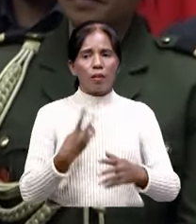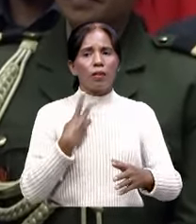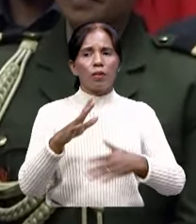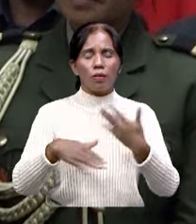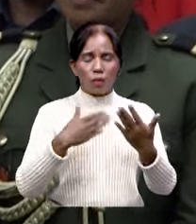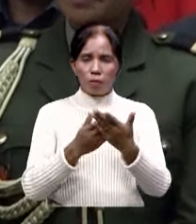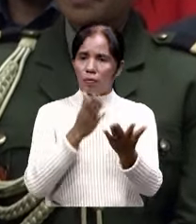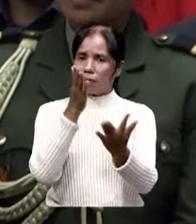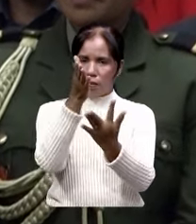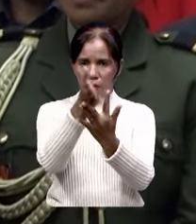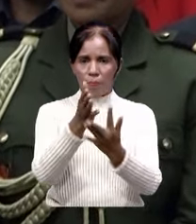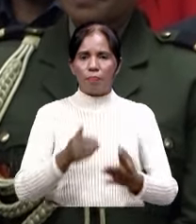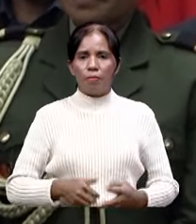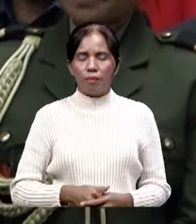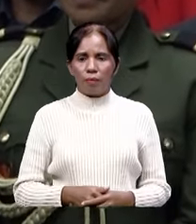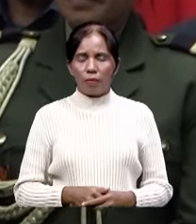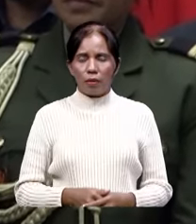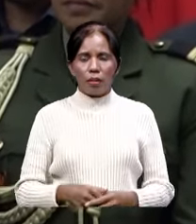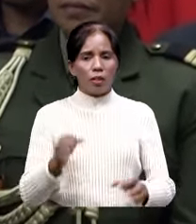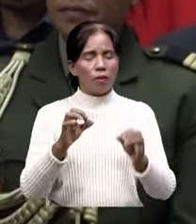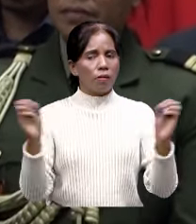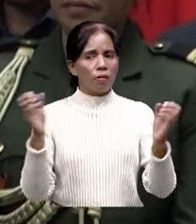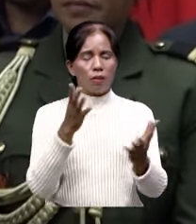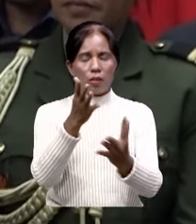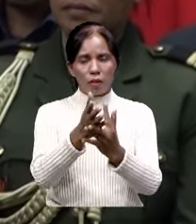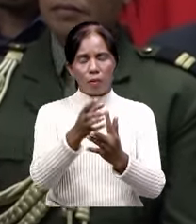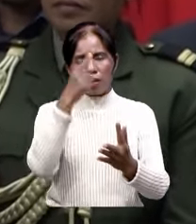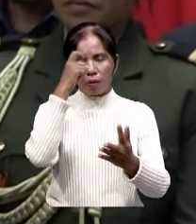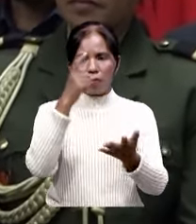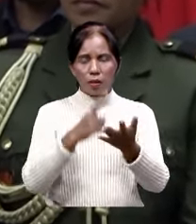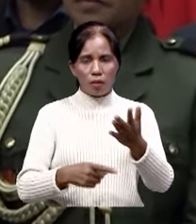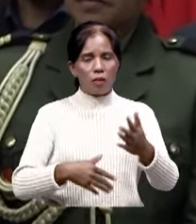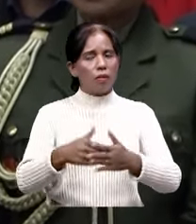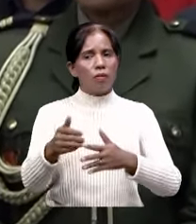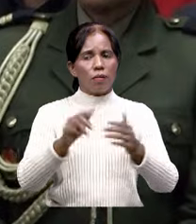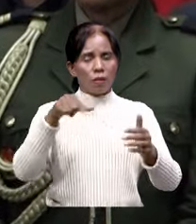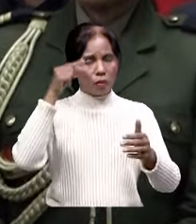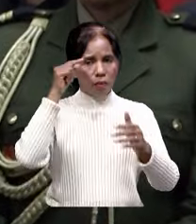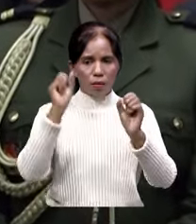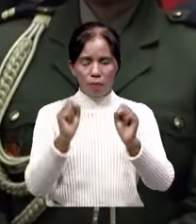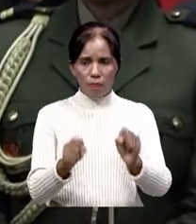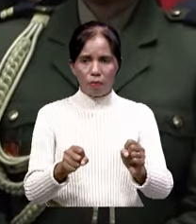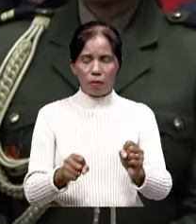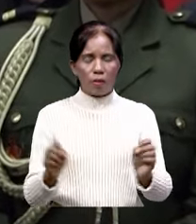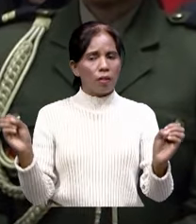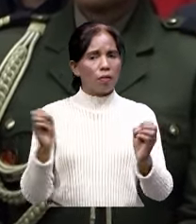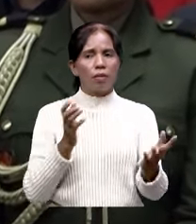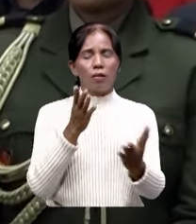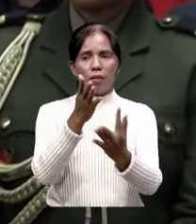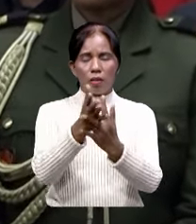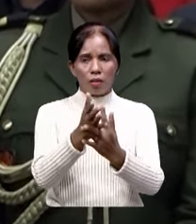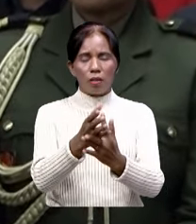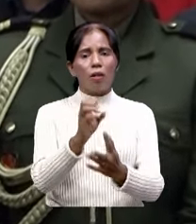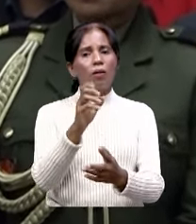estamos. Se ela coitamos, vai razão rumo, conforme o governo belecer, eu la coitamos. Bom,